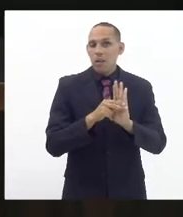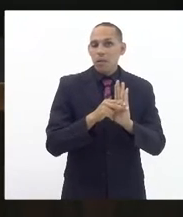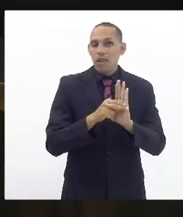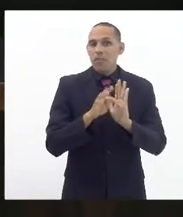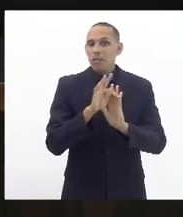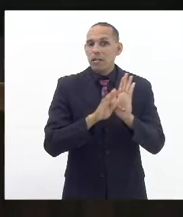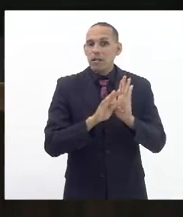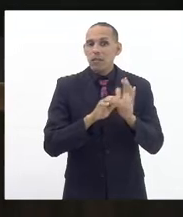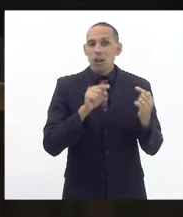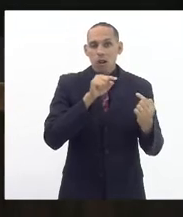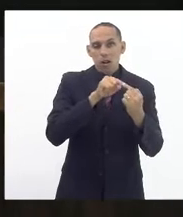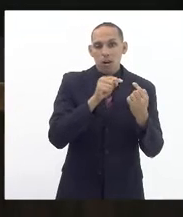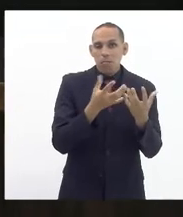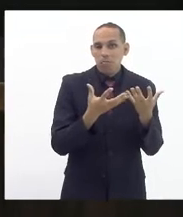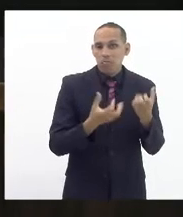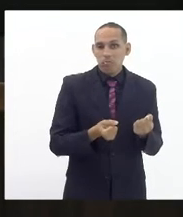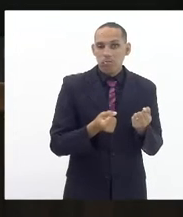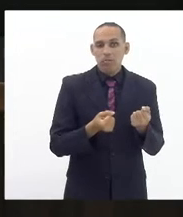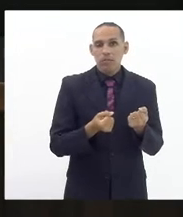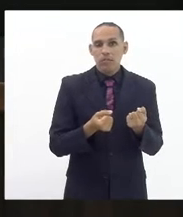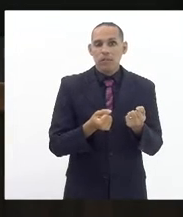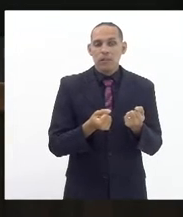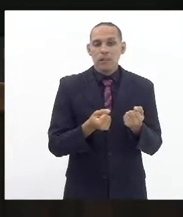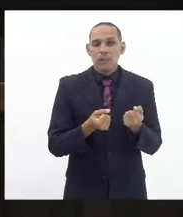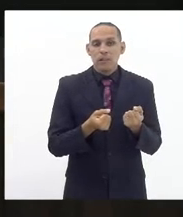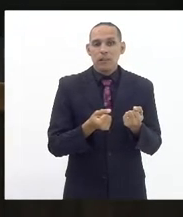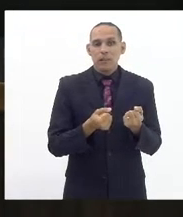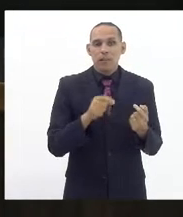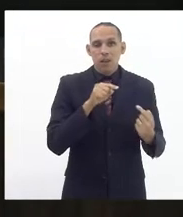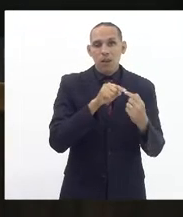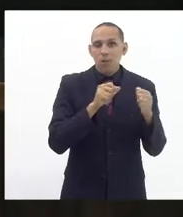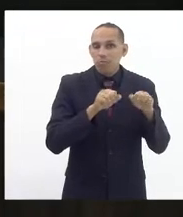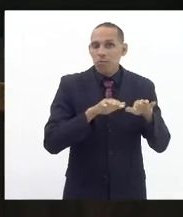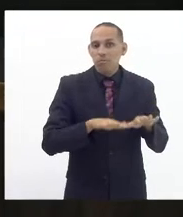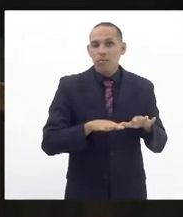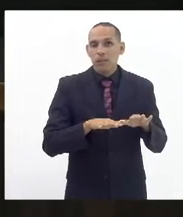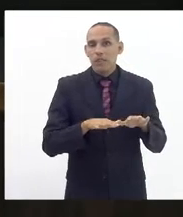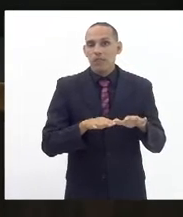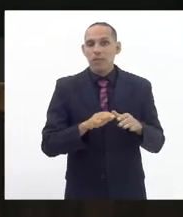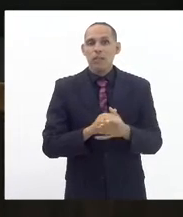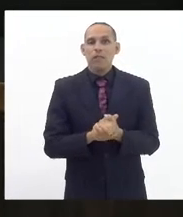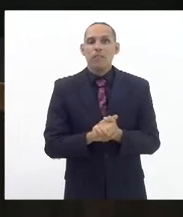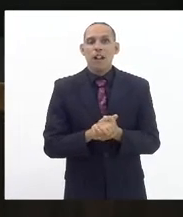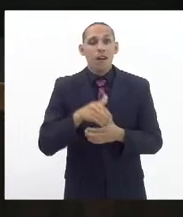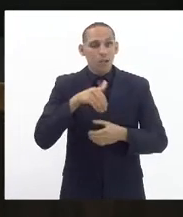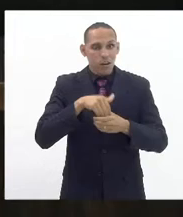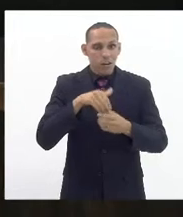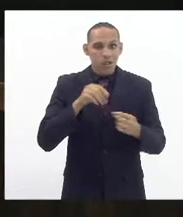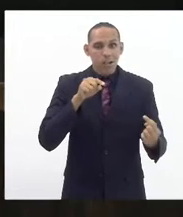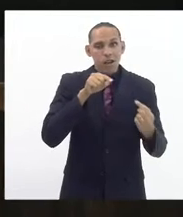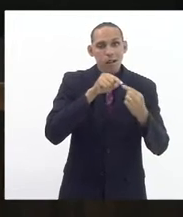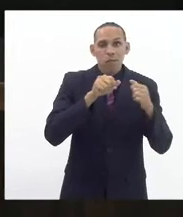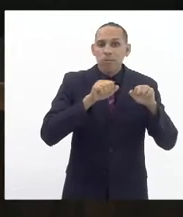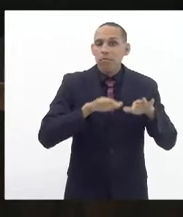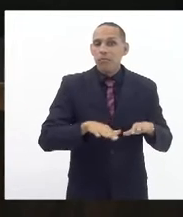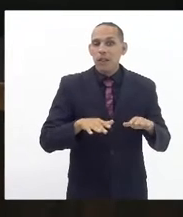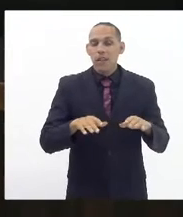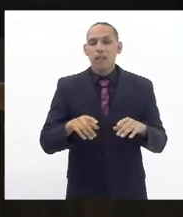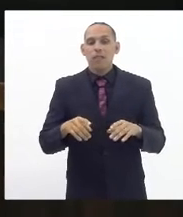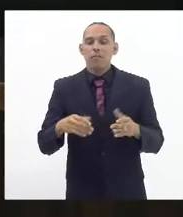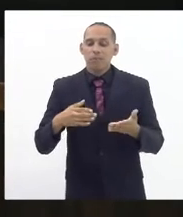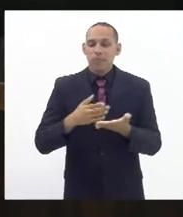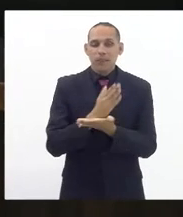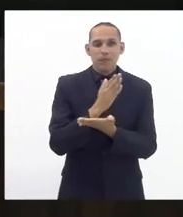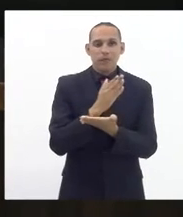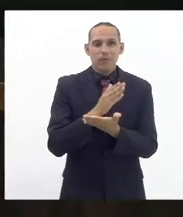os que aprovam permaneçam como estão, em votação... A emenda de redação. Senhores que aprovam, perguntas como estão.